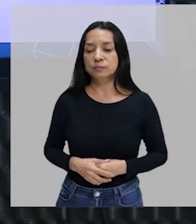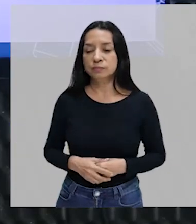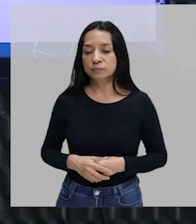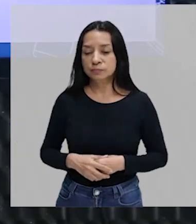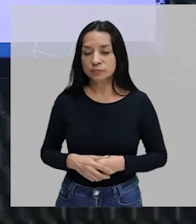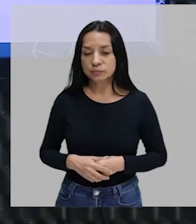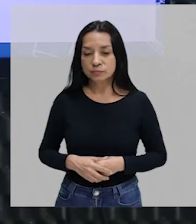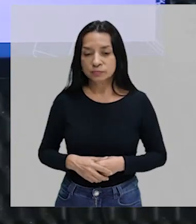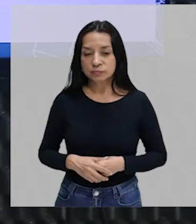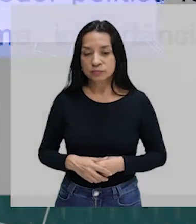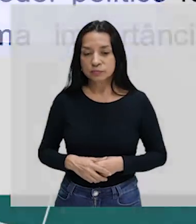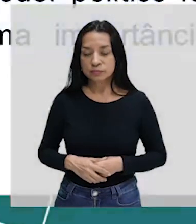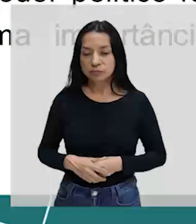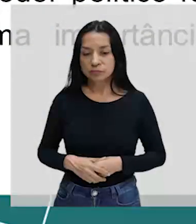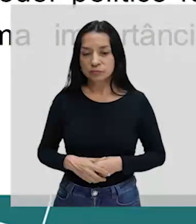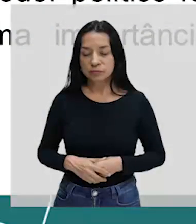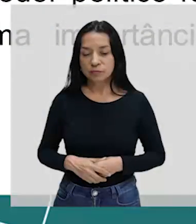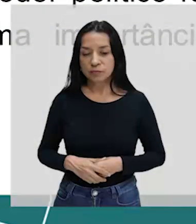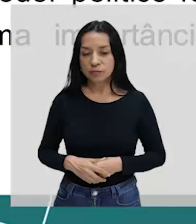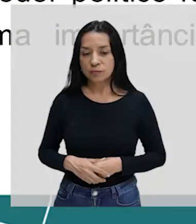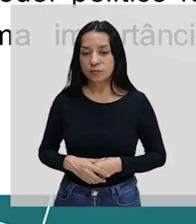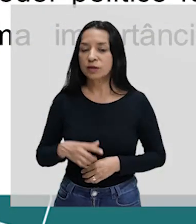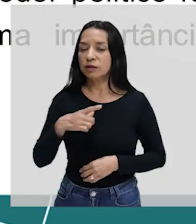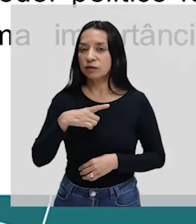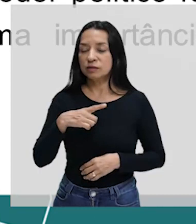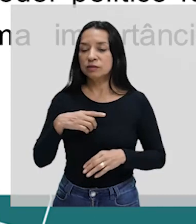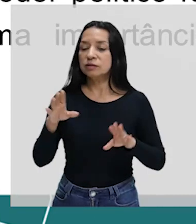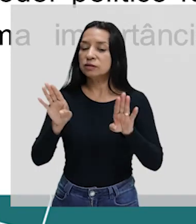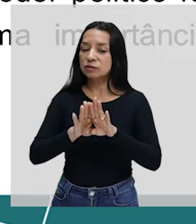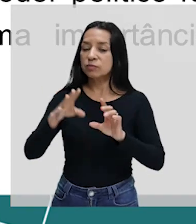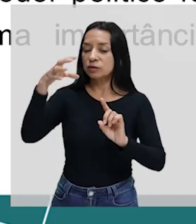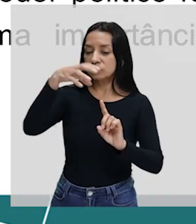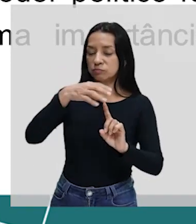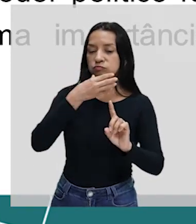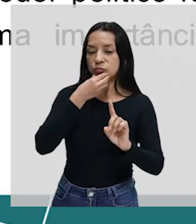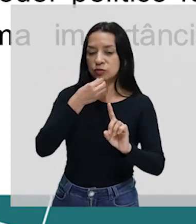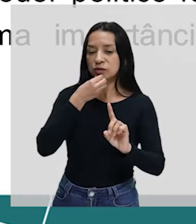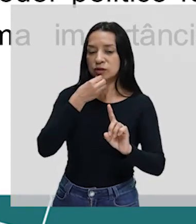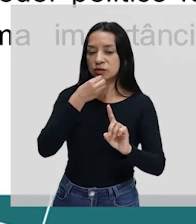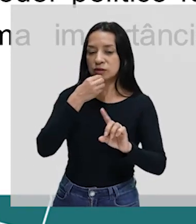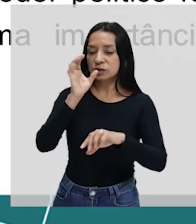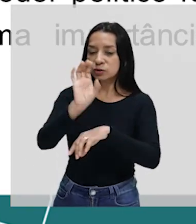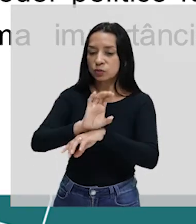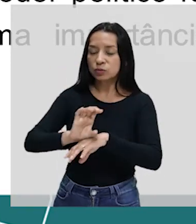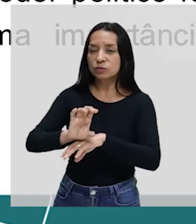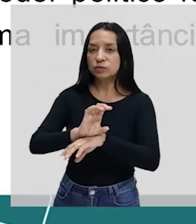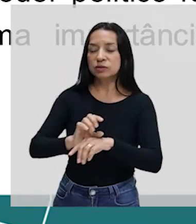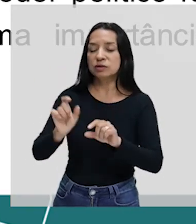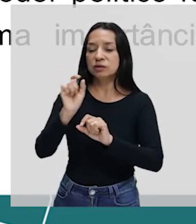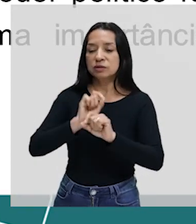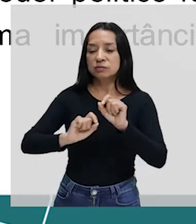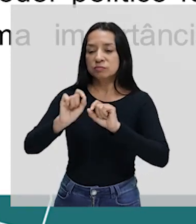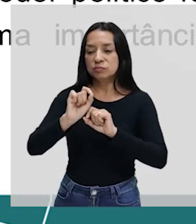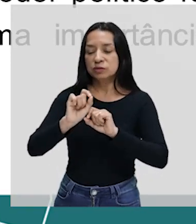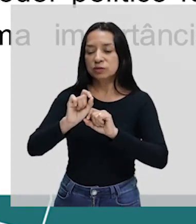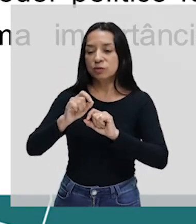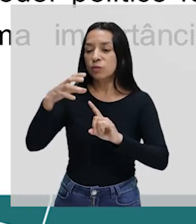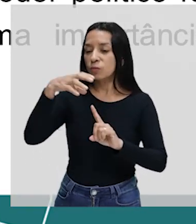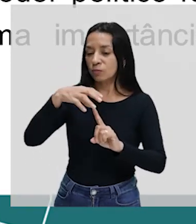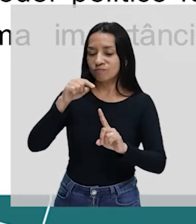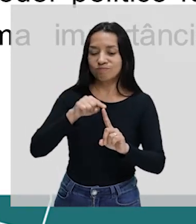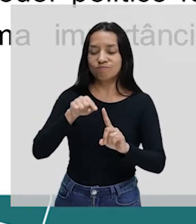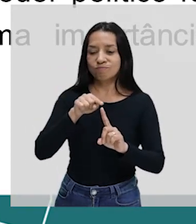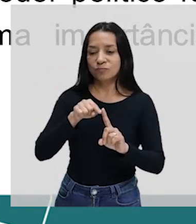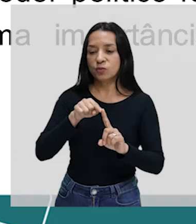poderes. Existem também as monarquias constitucionais. São aquelas em que o rei não